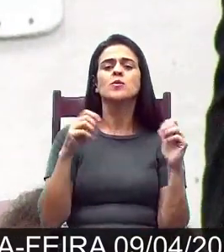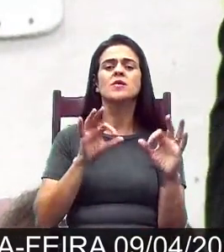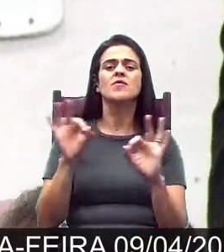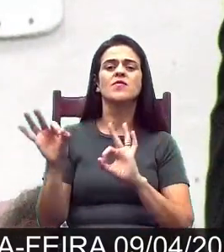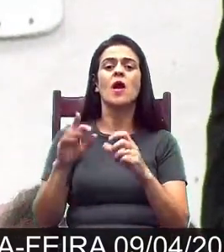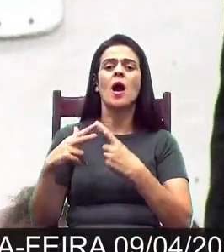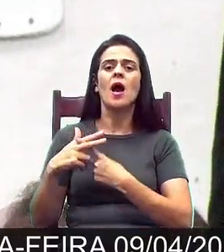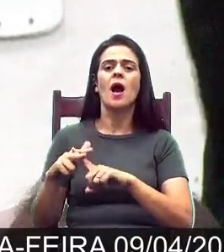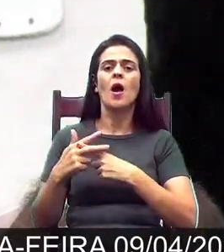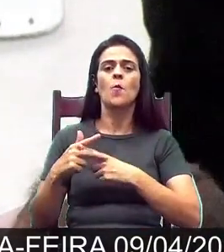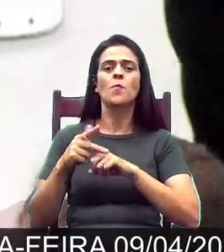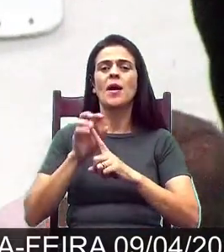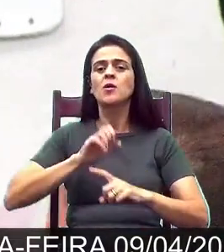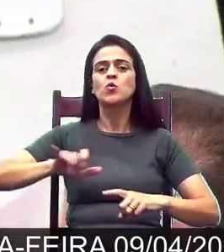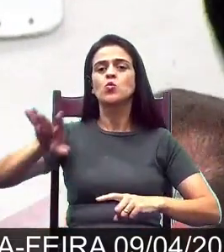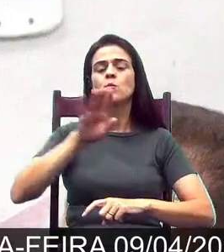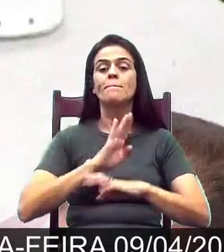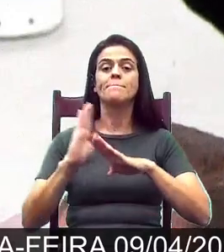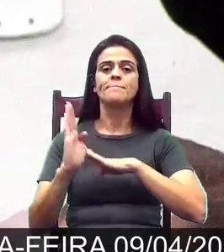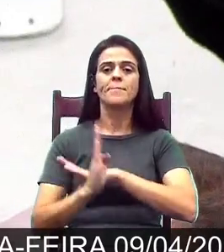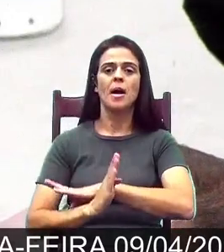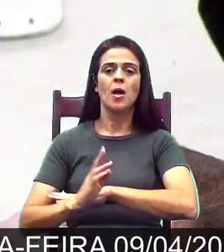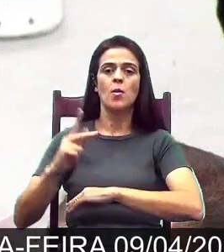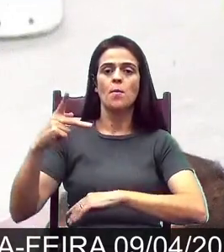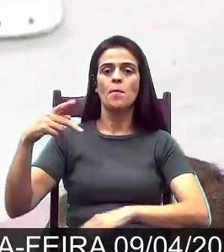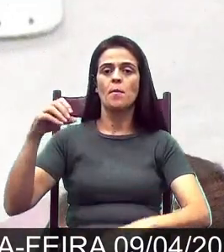do bairro Portal do Lago.